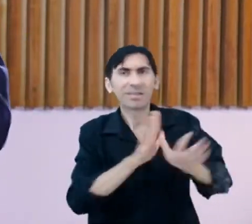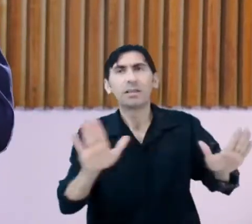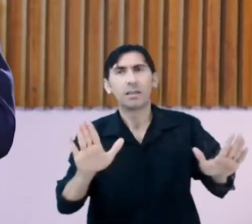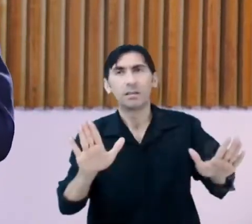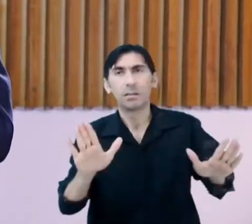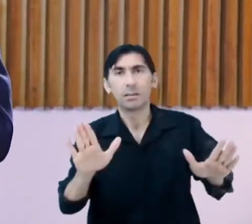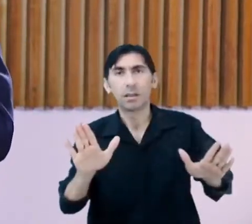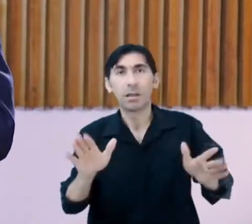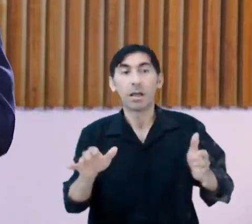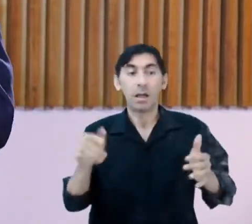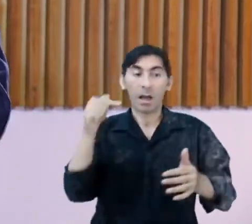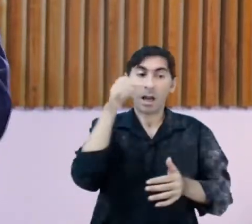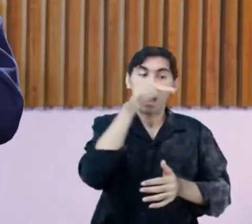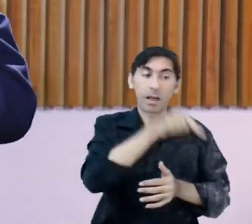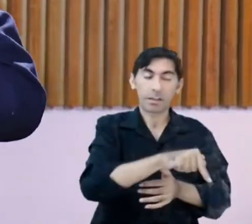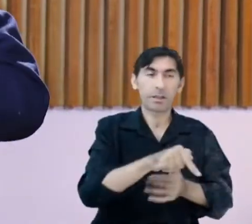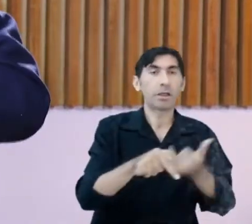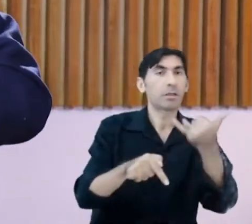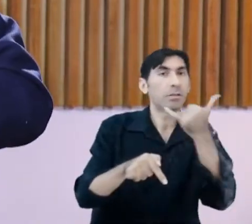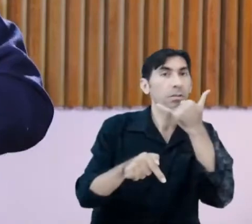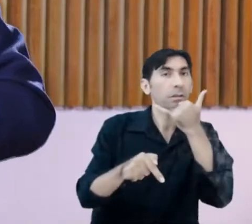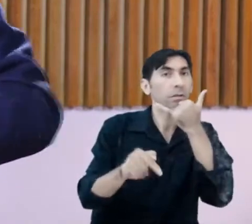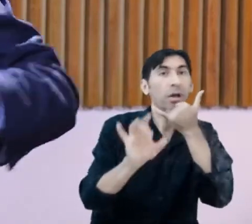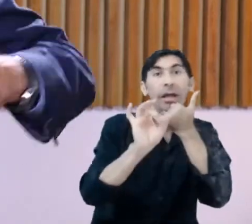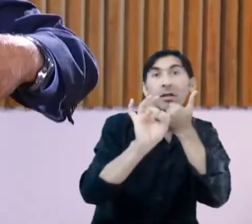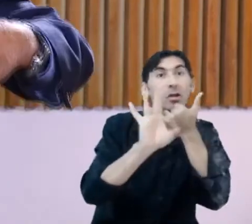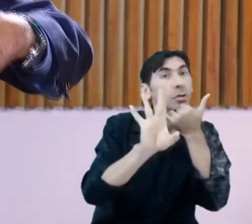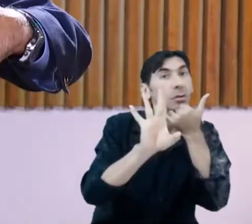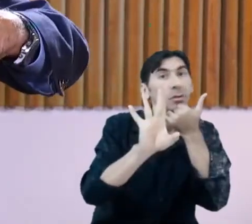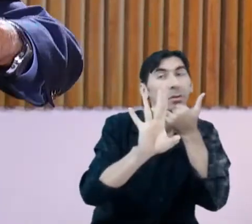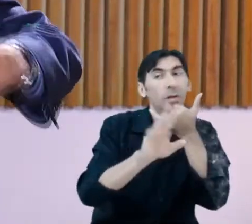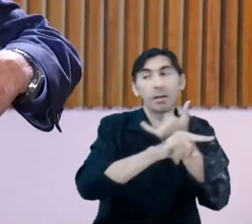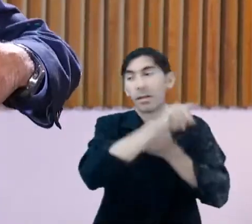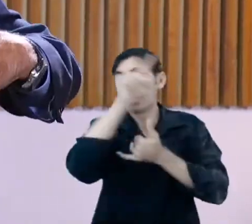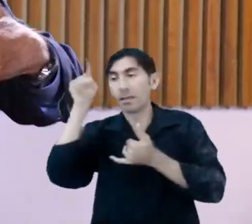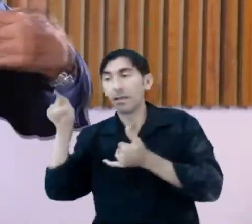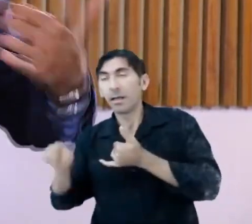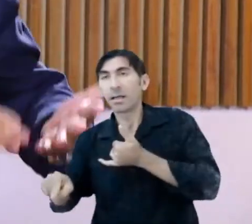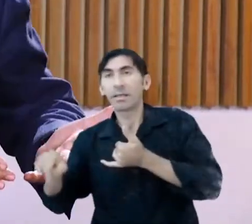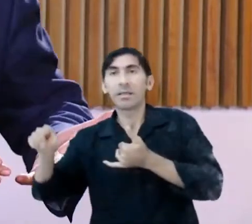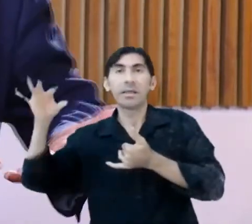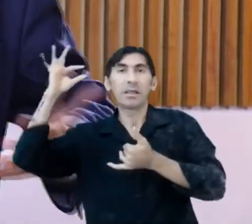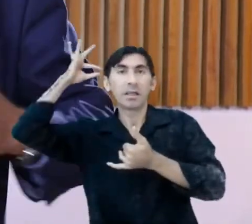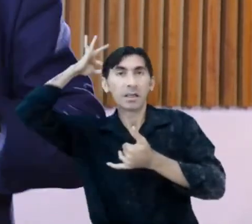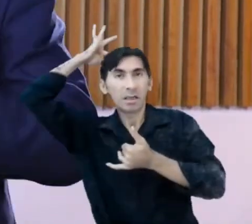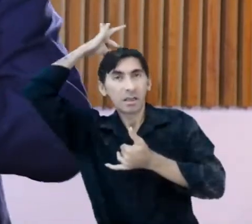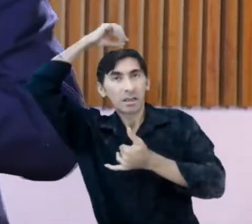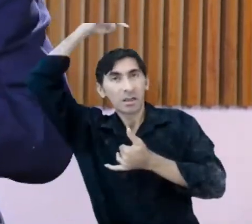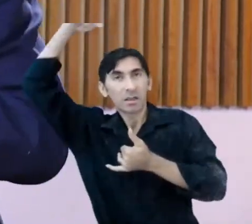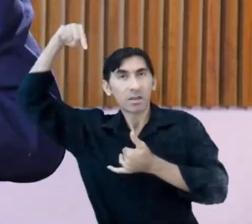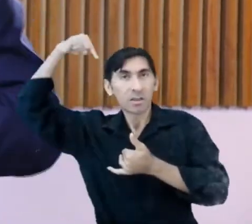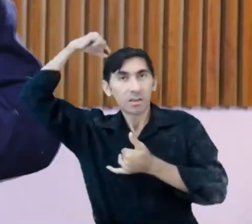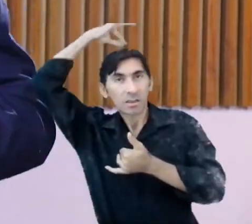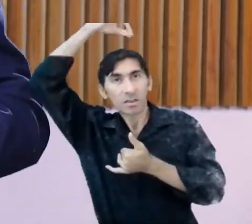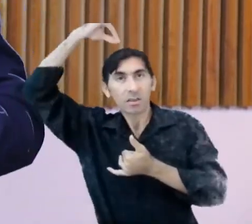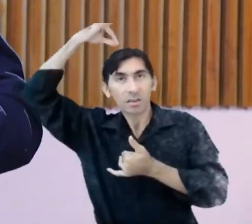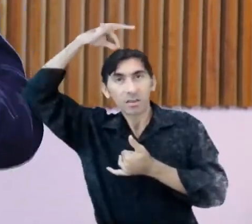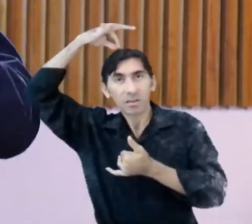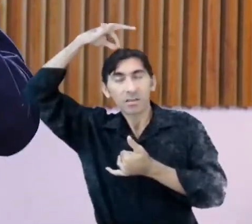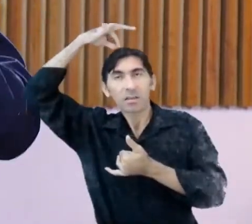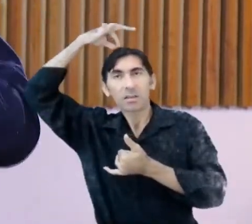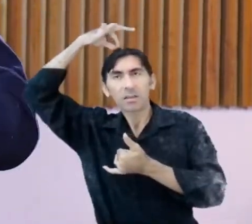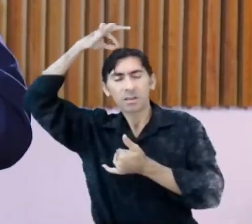justificação, ele é perdoado. Mas o Espírito Santo destrói a nossa inclinação ao pecado, a nossa tendência ao